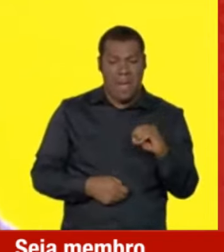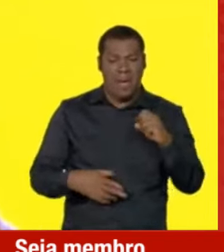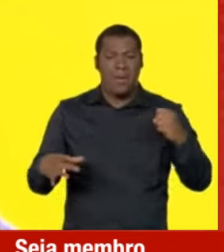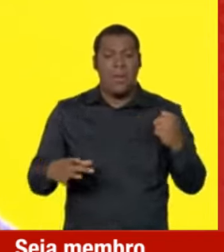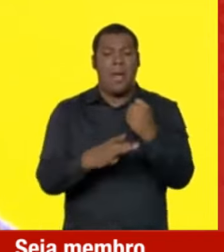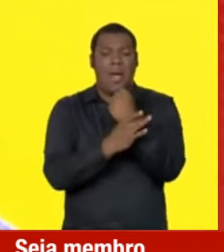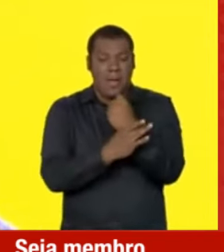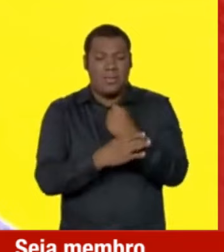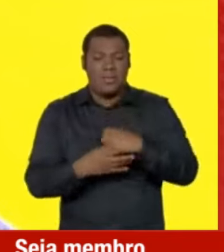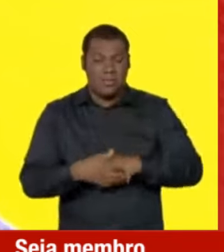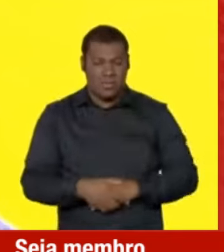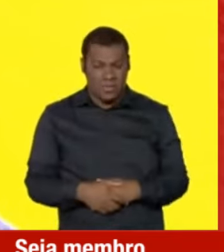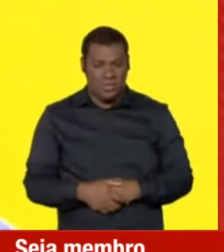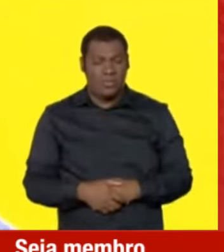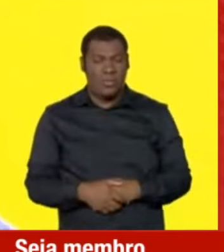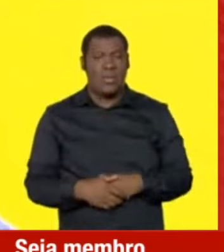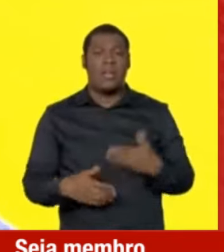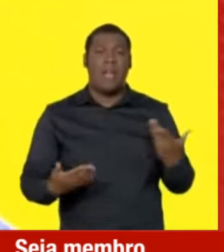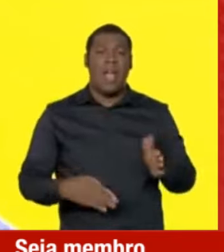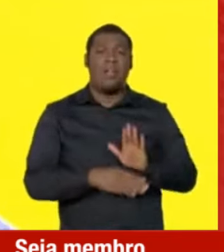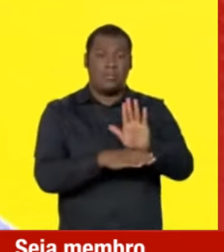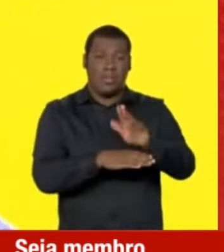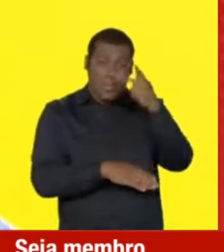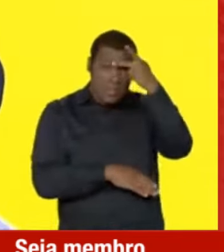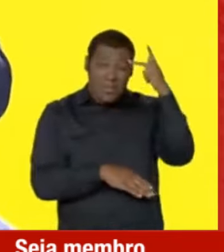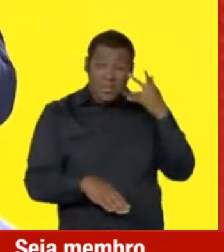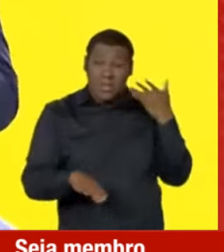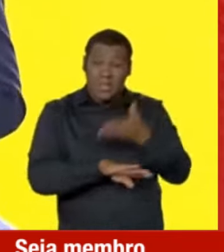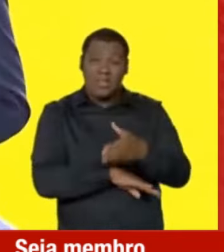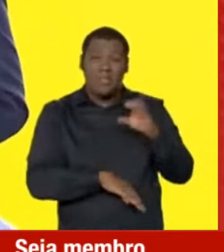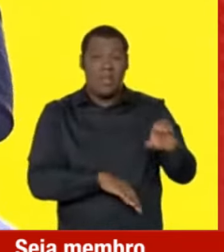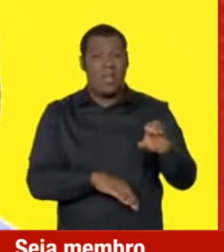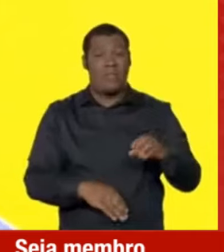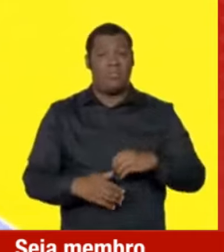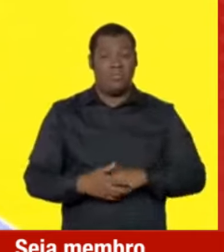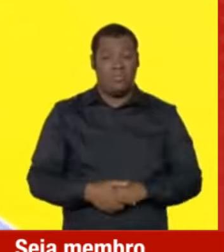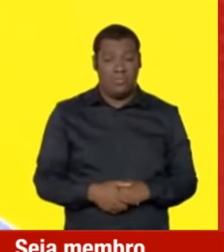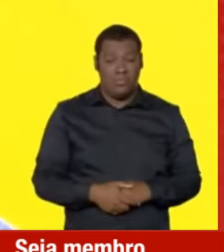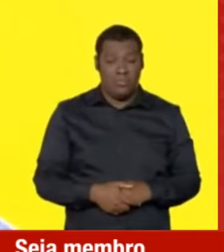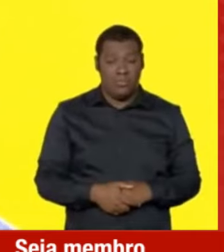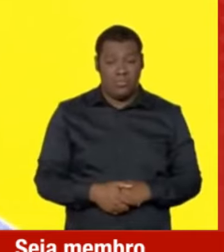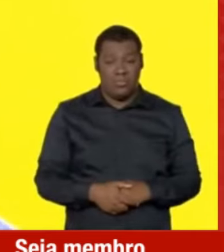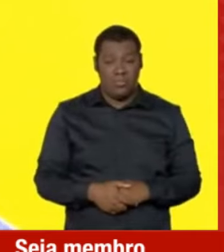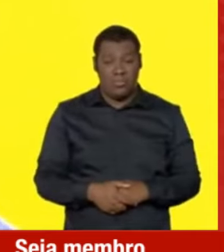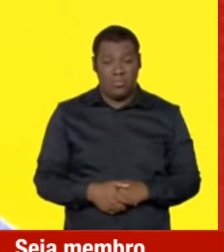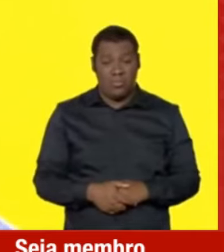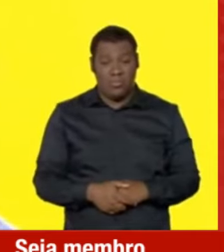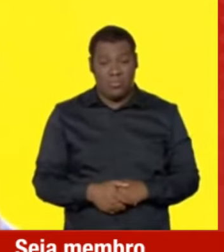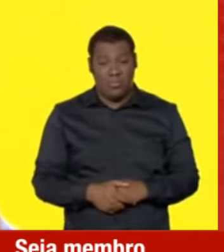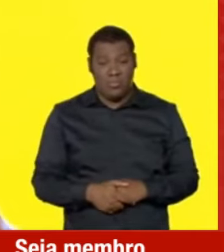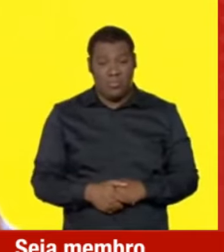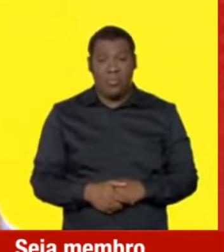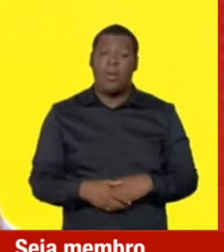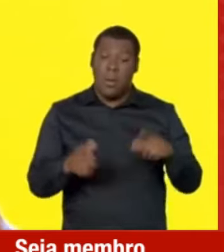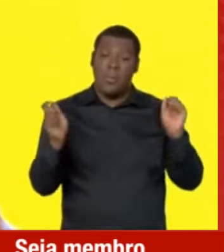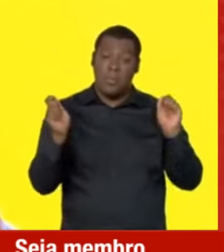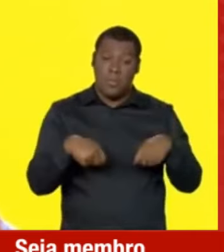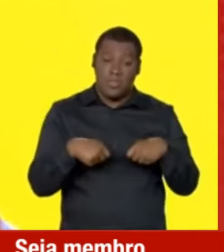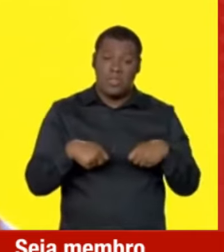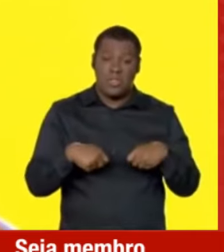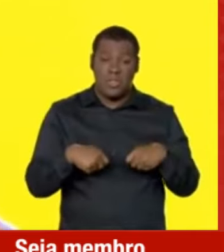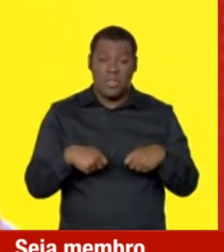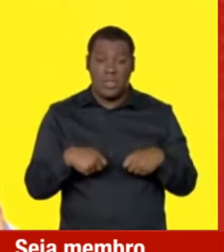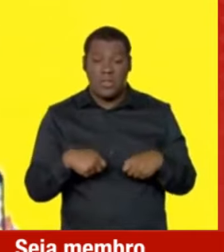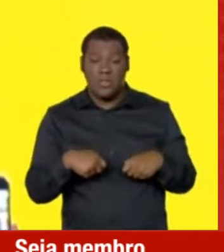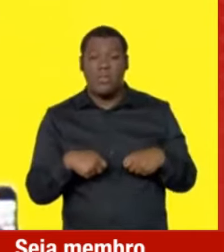Brasil em termos de crédito garantido, que vai diminuir muitos spreads bancários e vai permitir que a indústria de